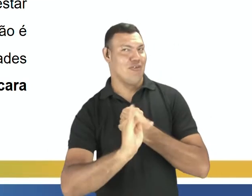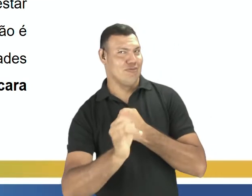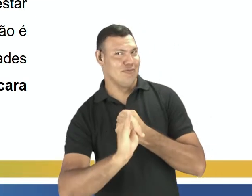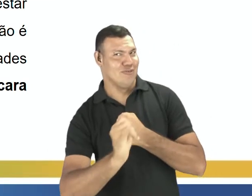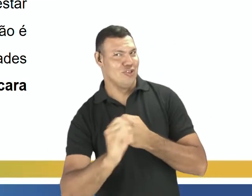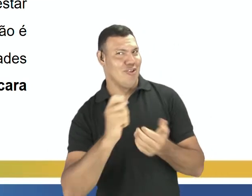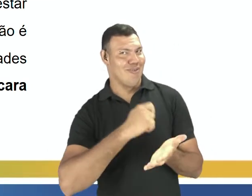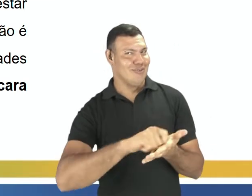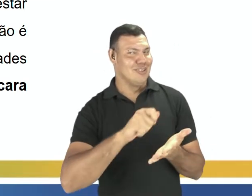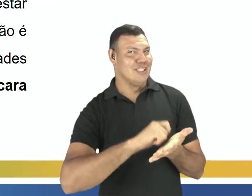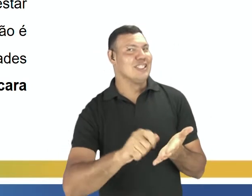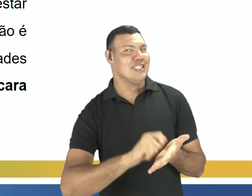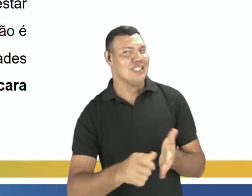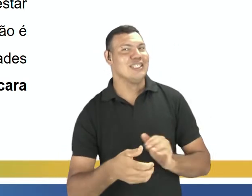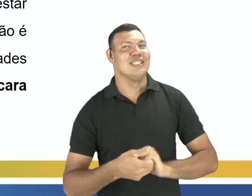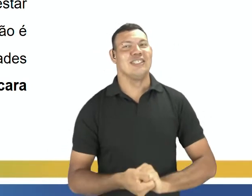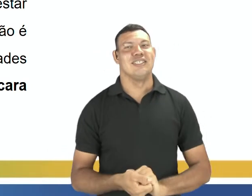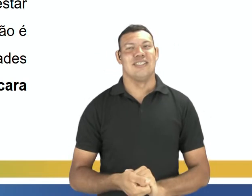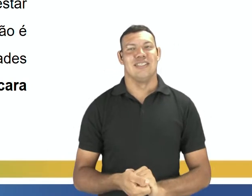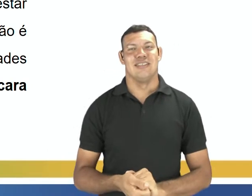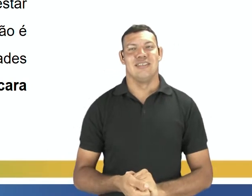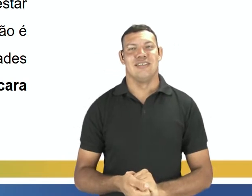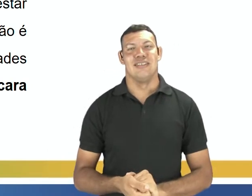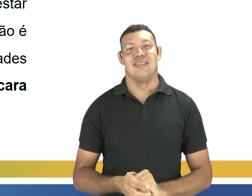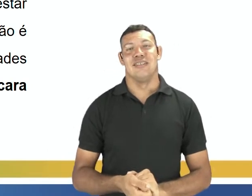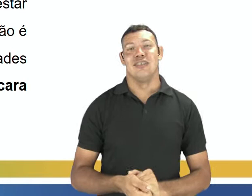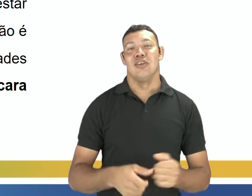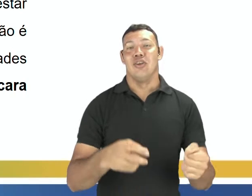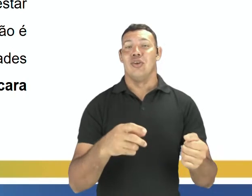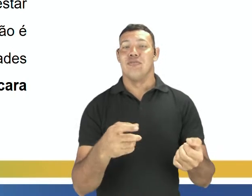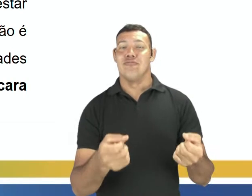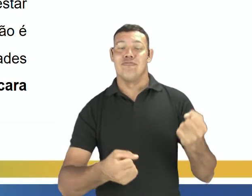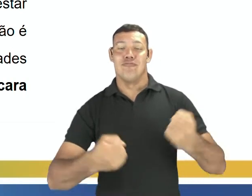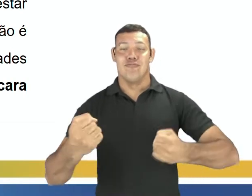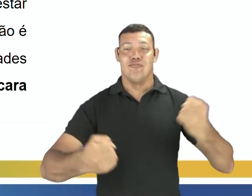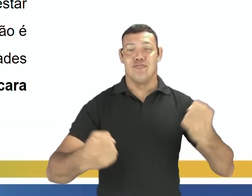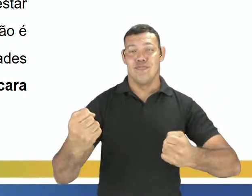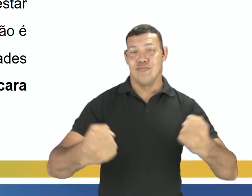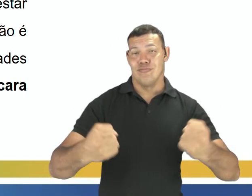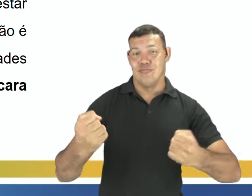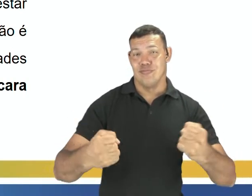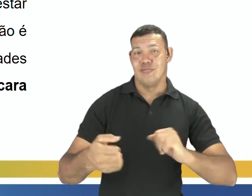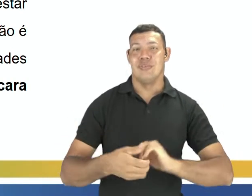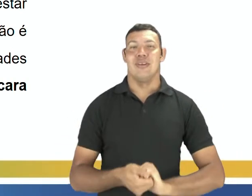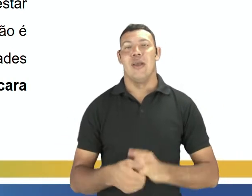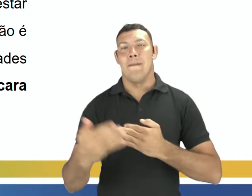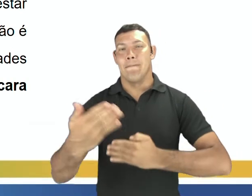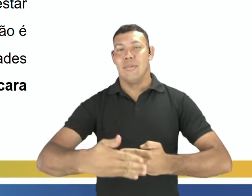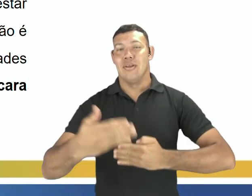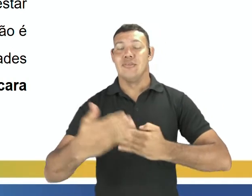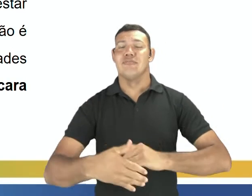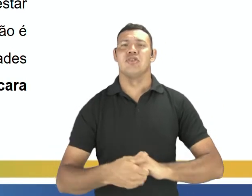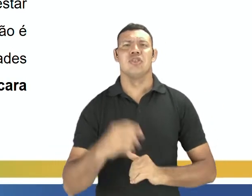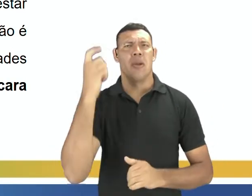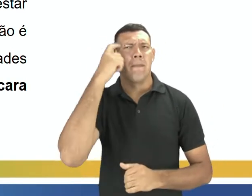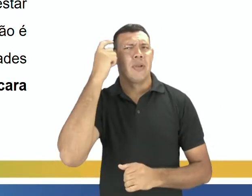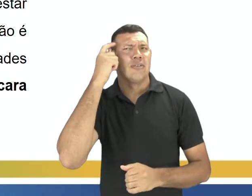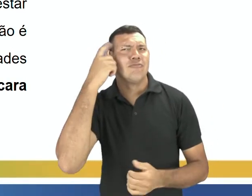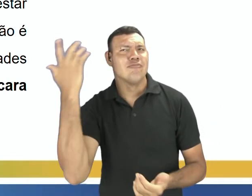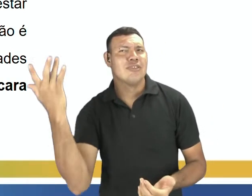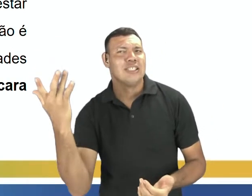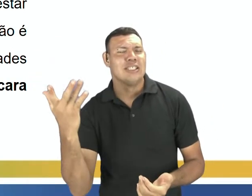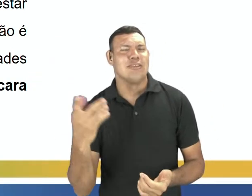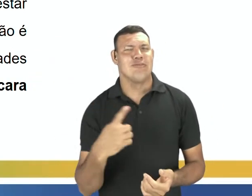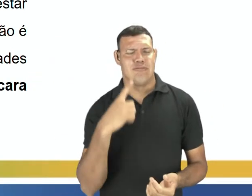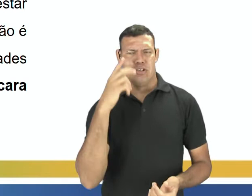colocar. Mas quando se trata de um exame de direção, poucos veem problema. Você agora deve estar pensando que eu sou uma daquelas que